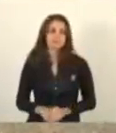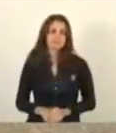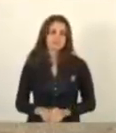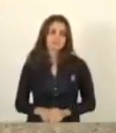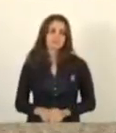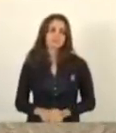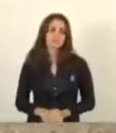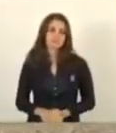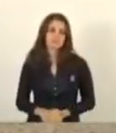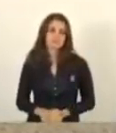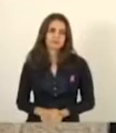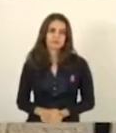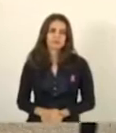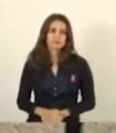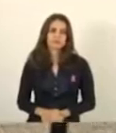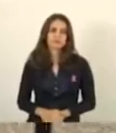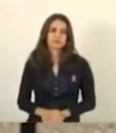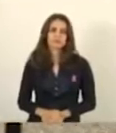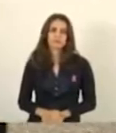palavra, Vossa Excelência.